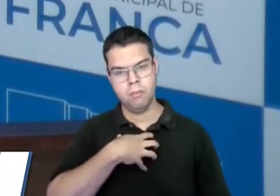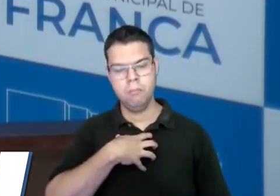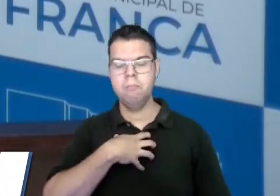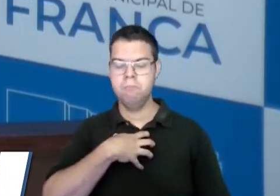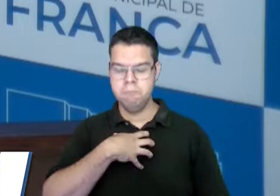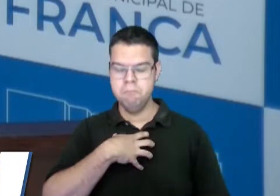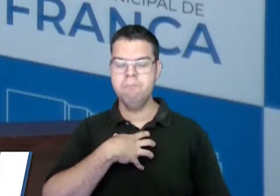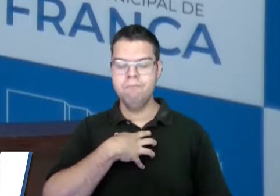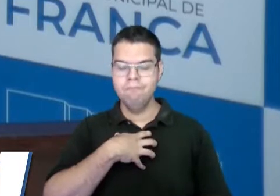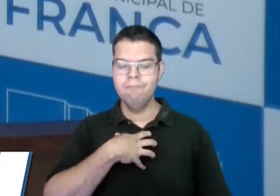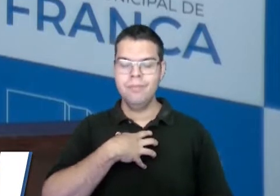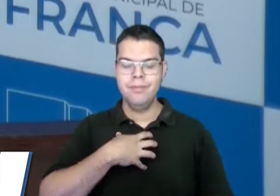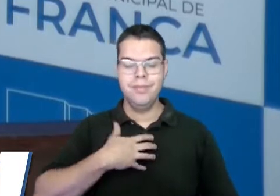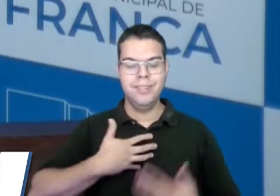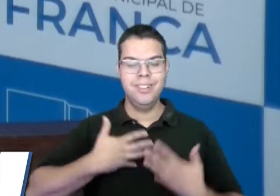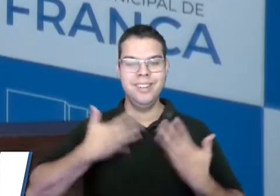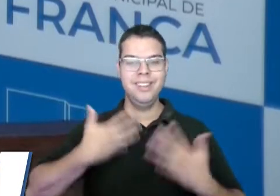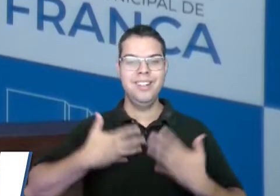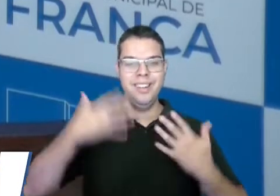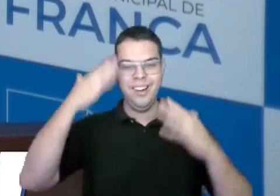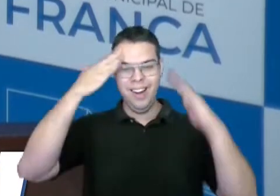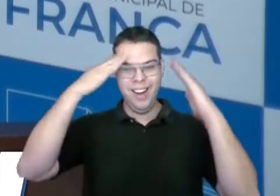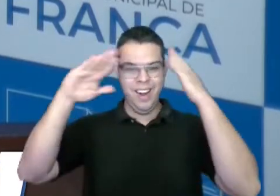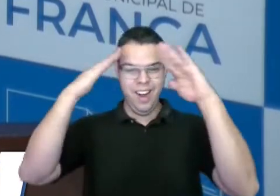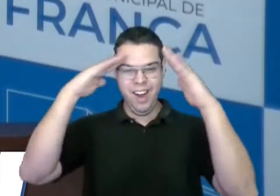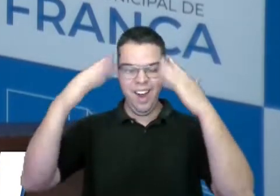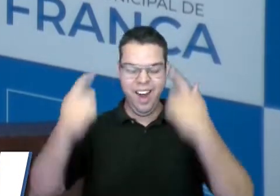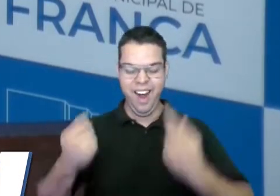alegria que marca